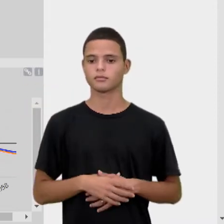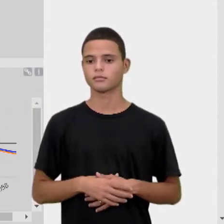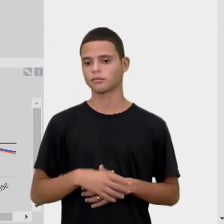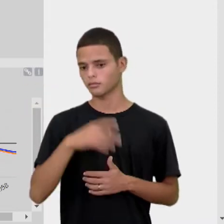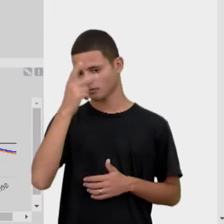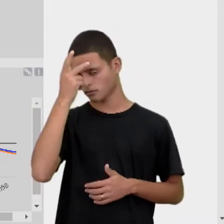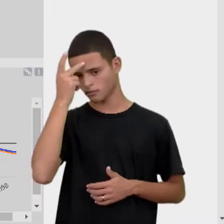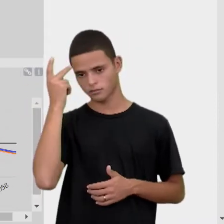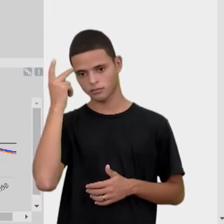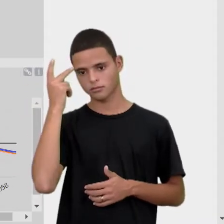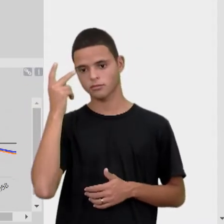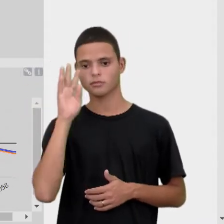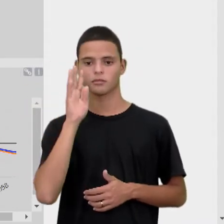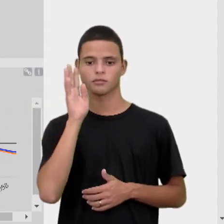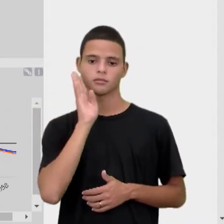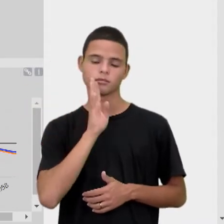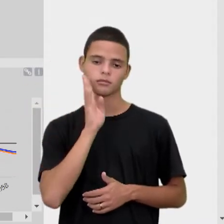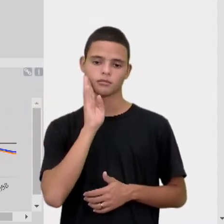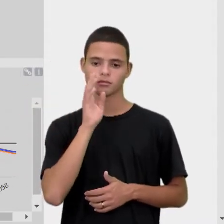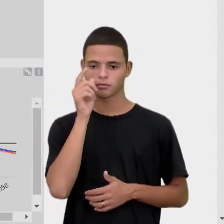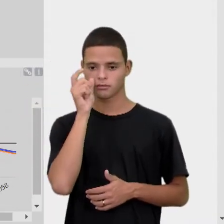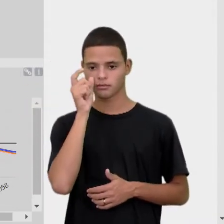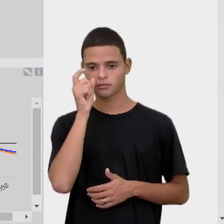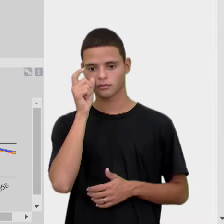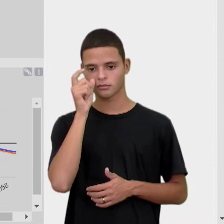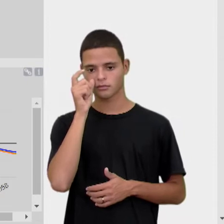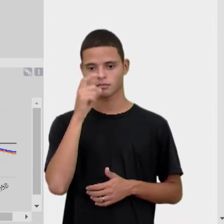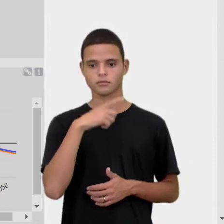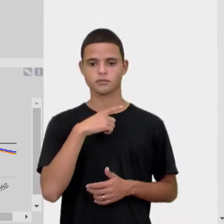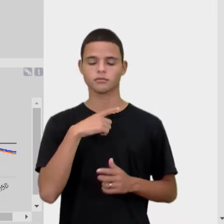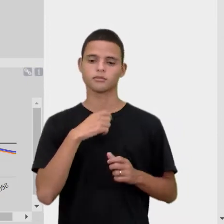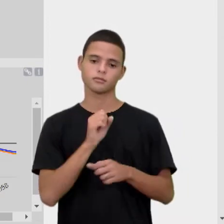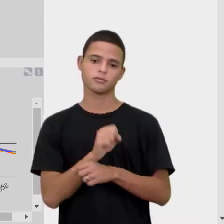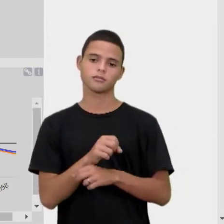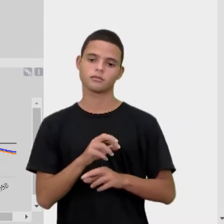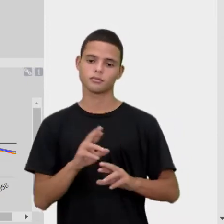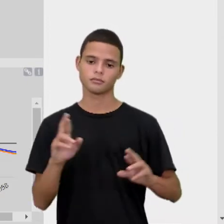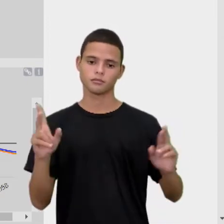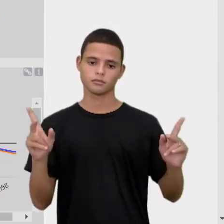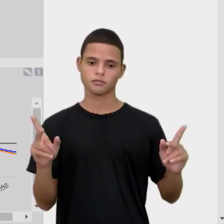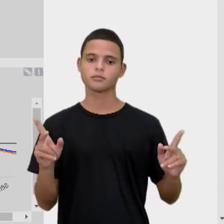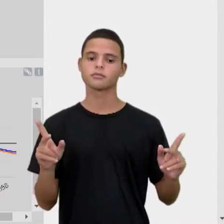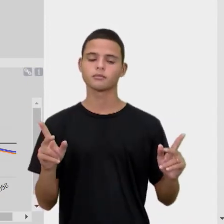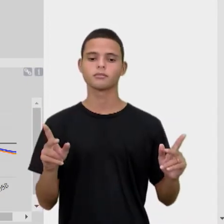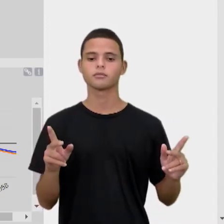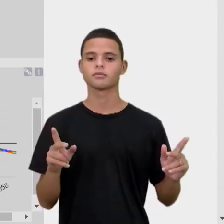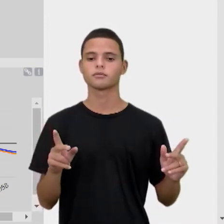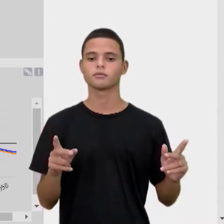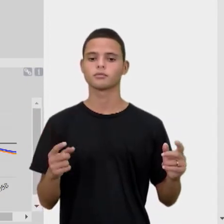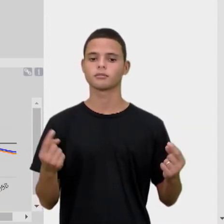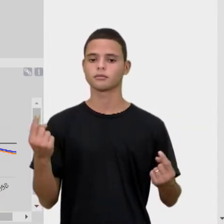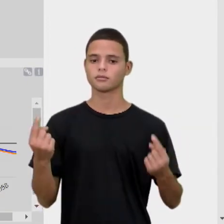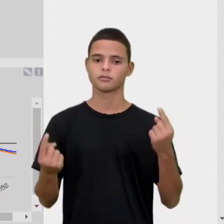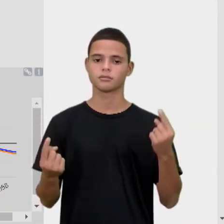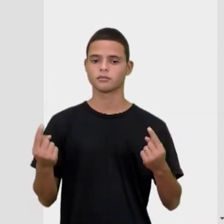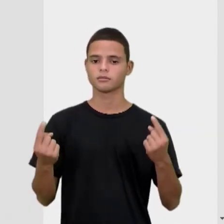939 pessoas. Olha que interessante. Tá vendo? Então vejo que há diferenças aí. Então mostrei 2 estados, né? Vou até voltar lá para o Acre, né, que ele